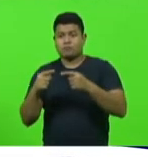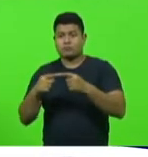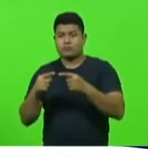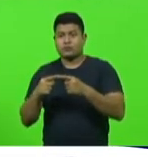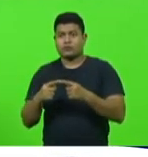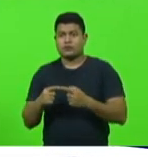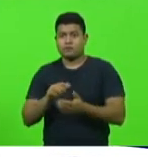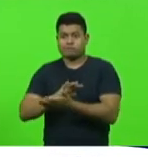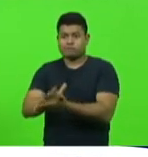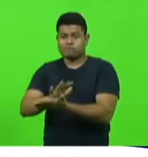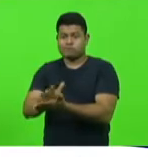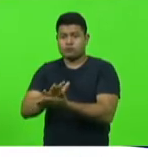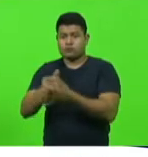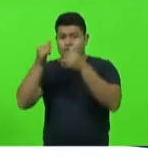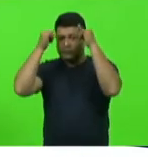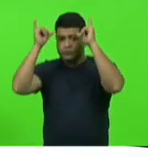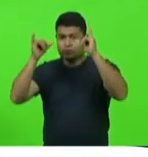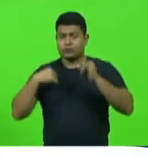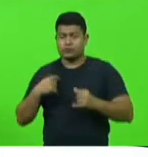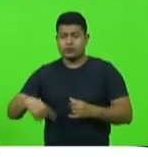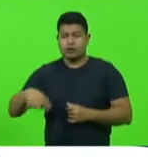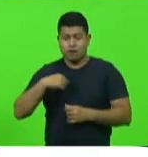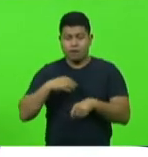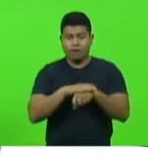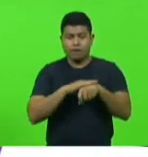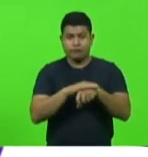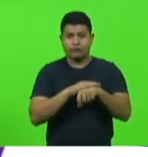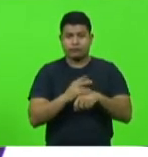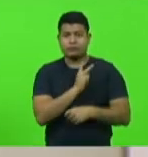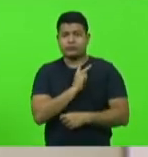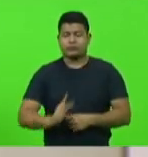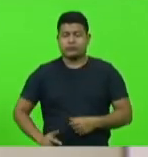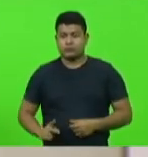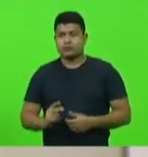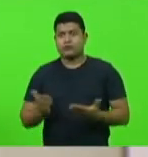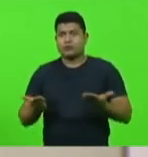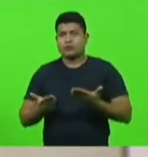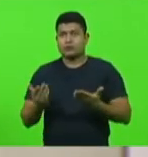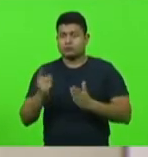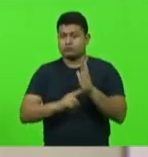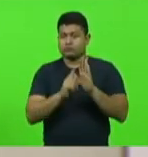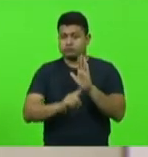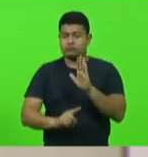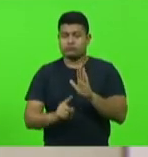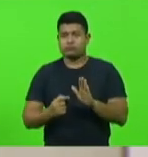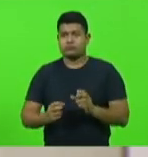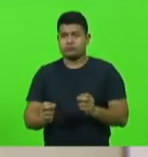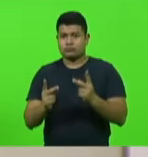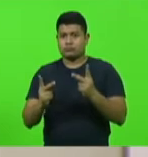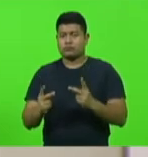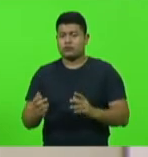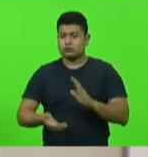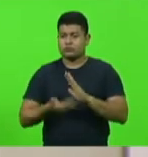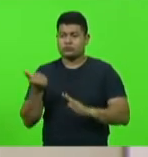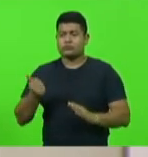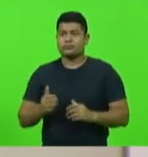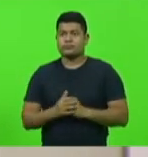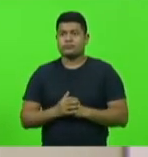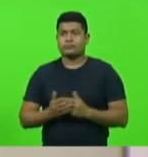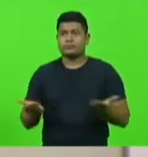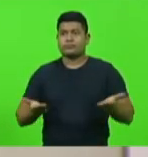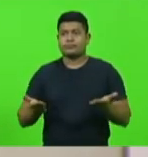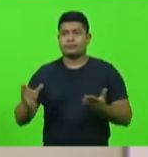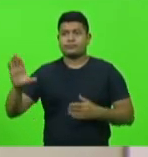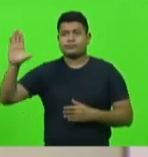acertamos. Obrigado. Ok. Já não constou na ordem do dia de hoje. Okay. Presidente. Sim,